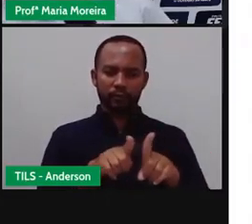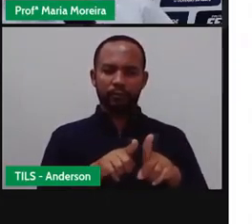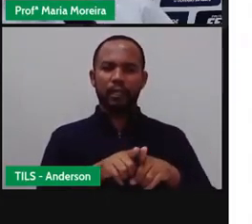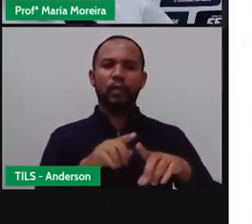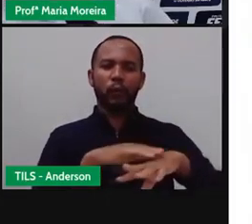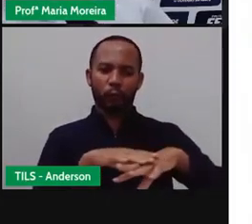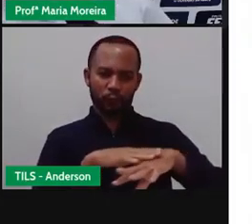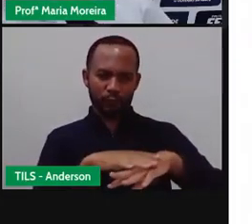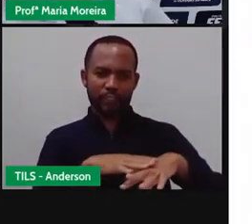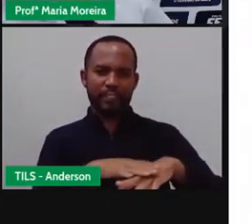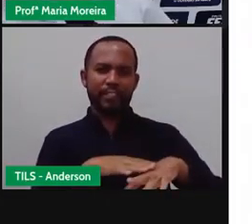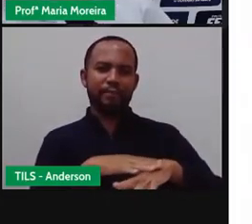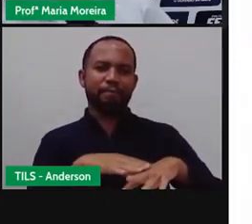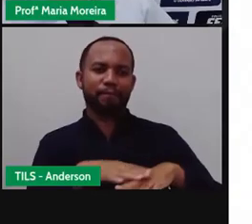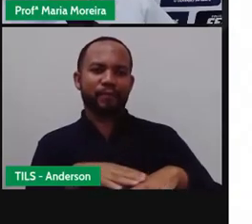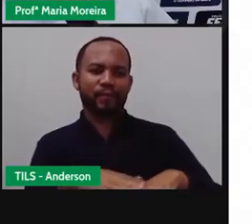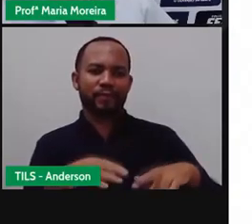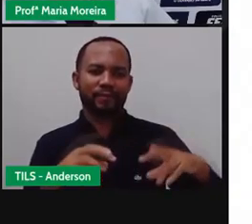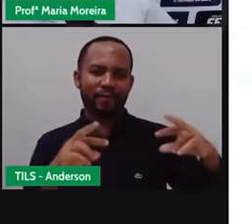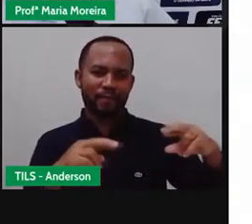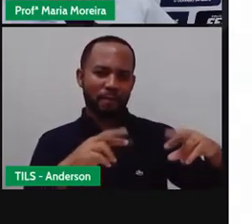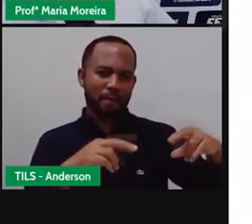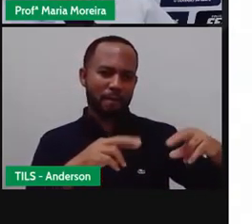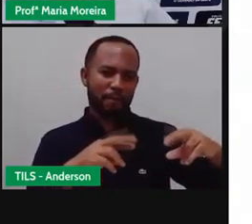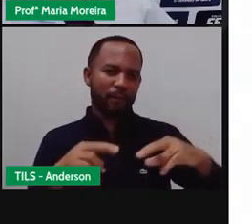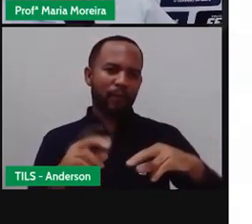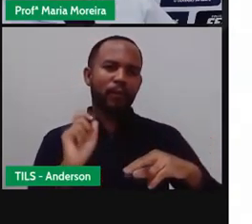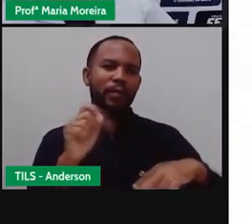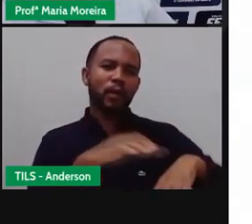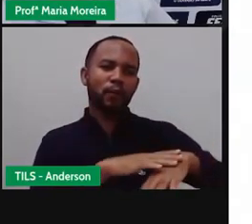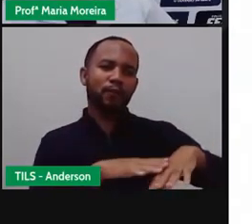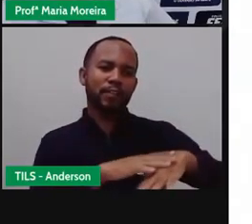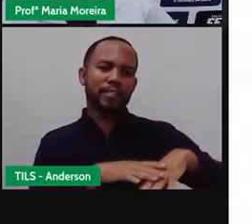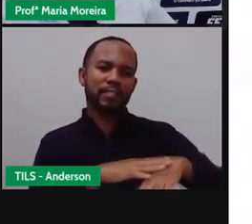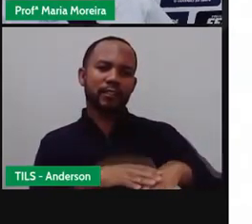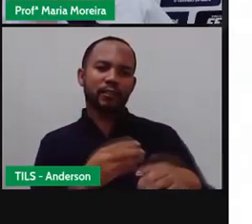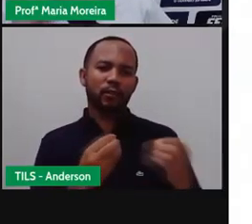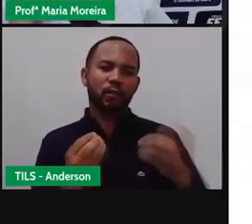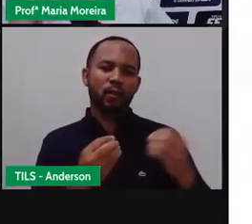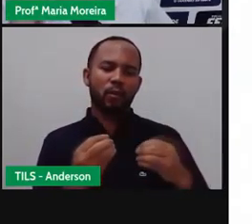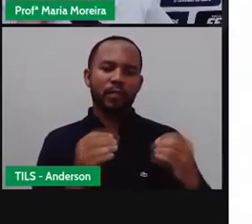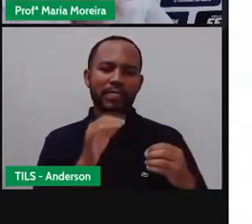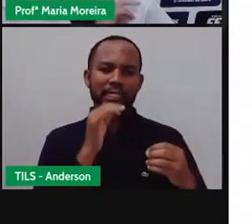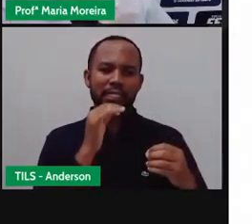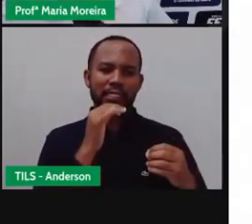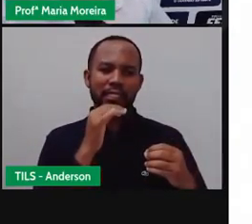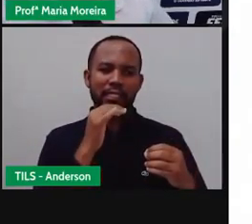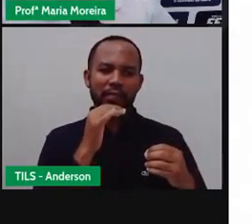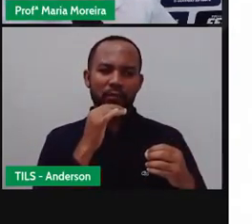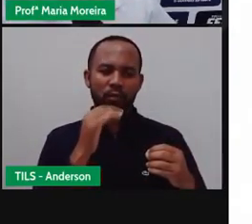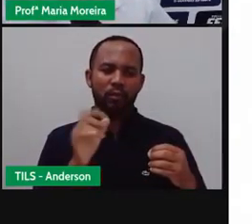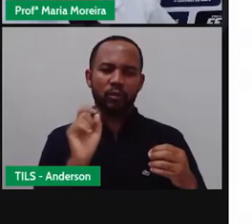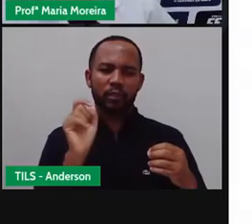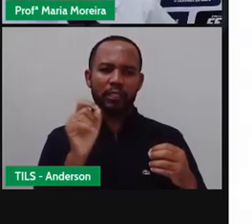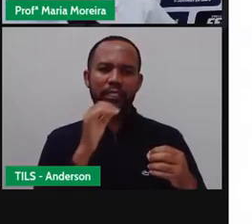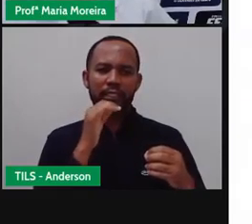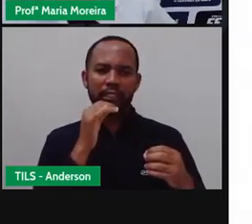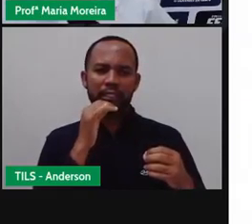sabia disso, Anderson? Pois é, elas se comunicam através de uma substância química chamada